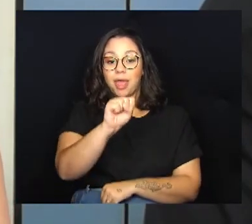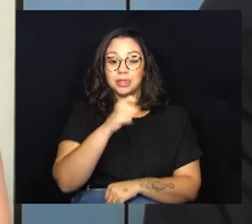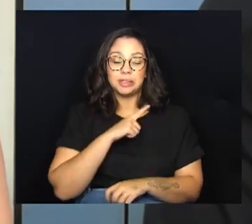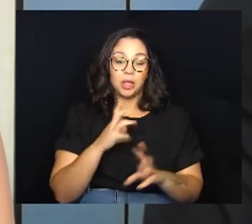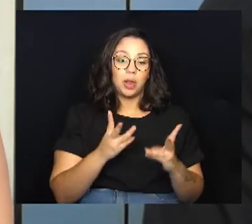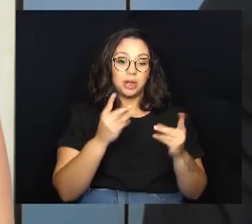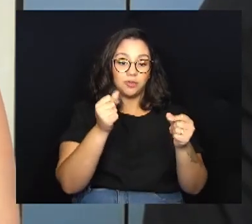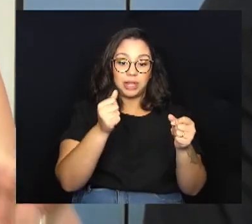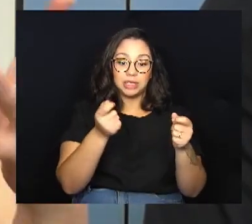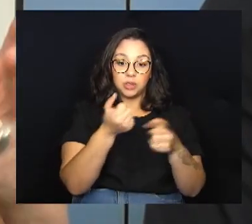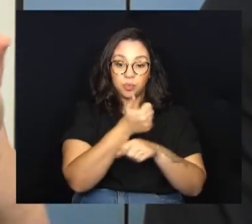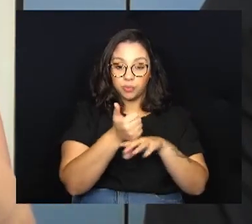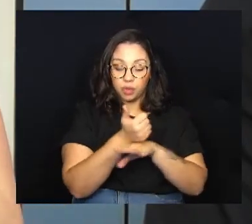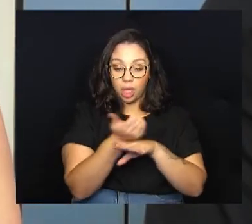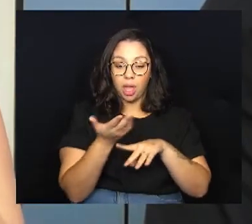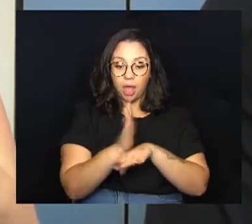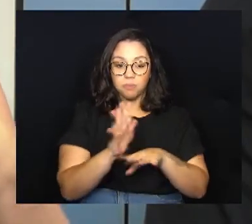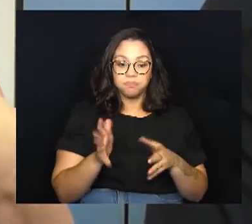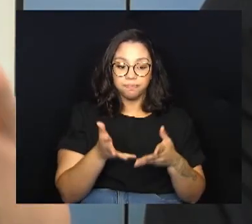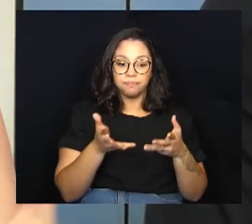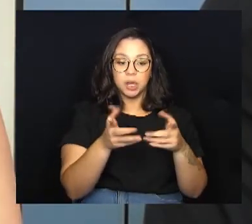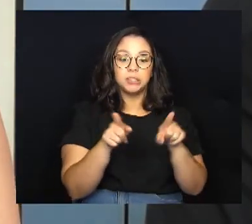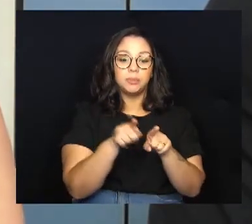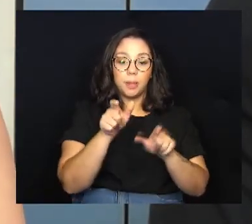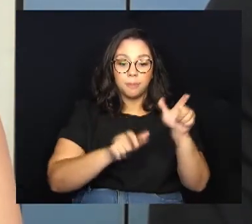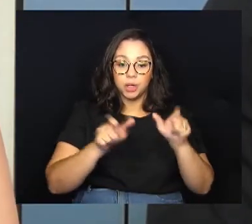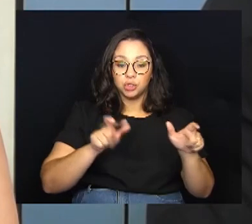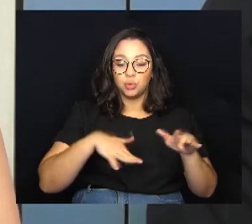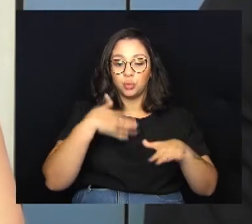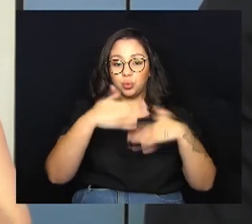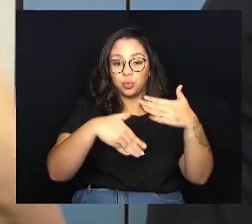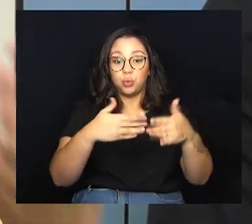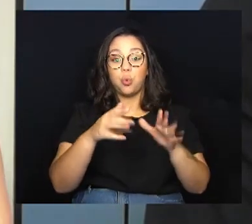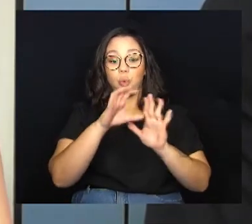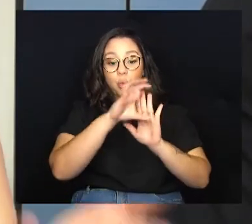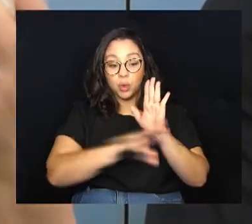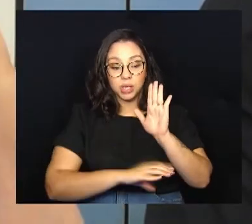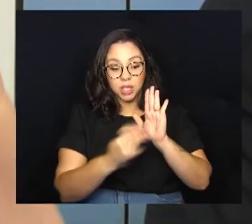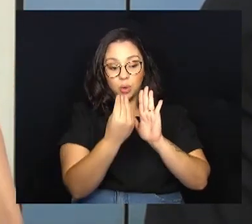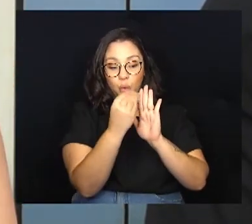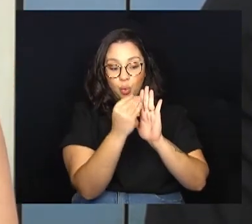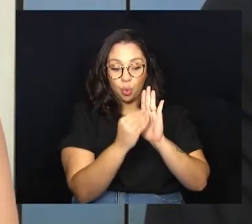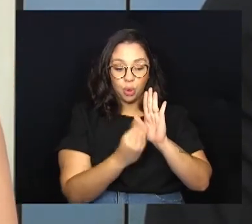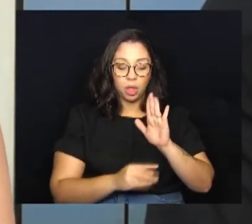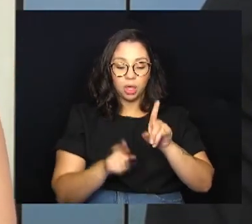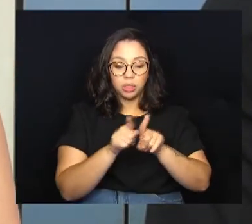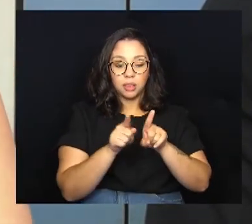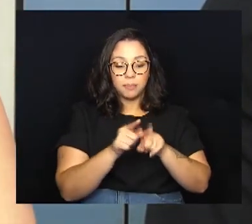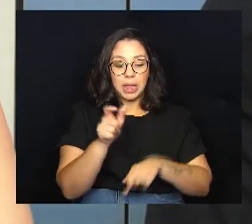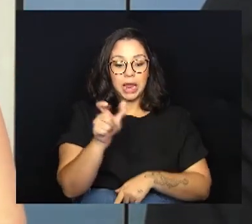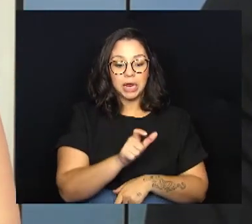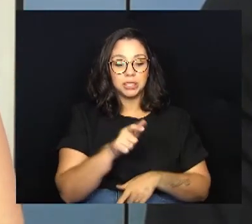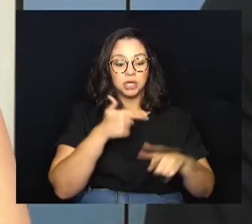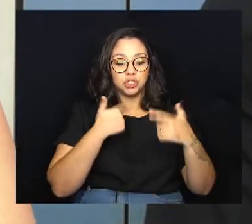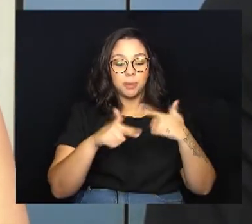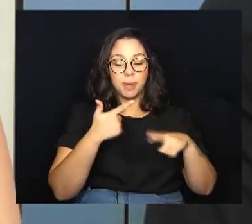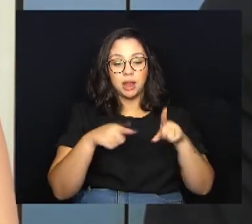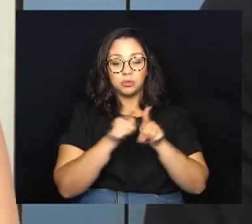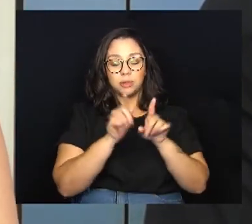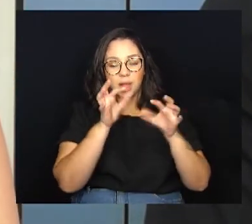de não só na prevenção, como essa questão das novas drogas, como isso tem chegado até vocês?